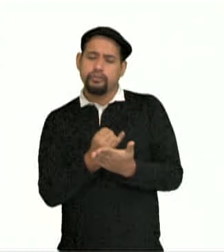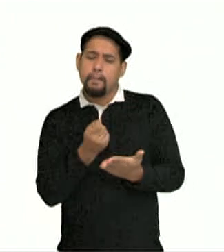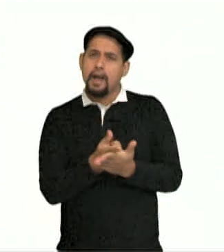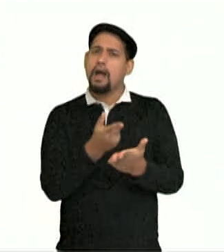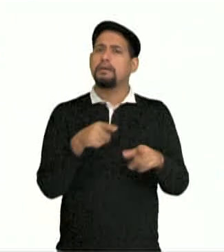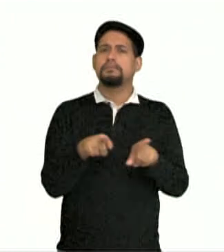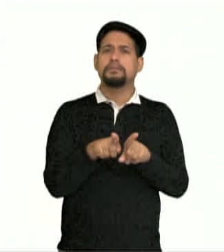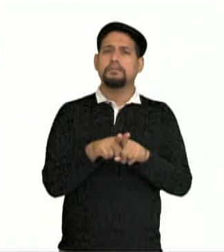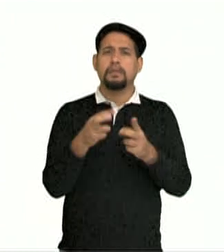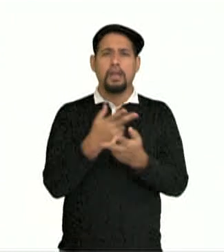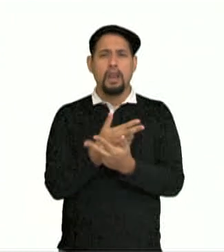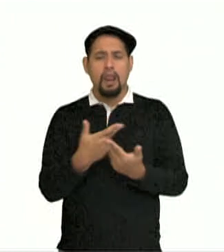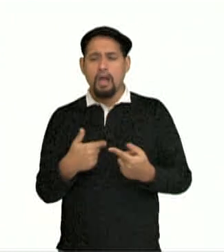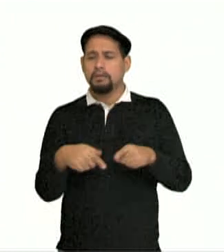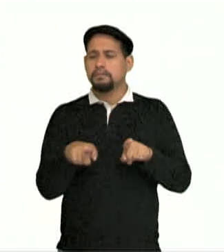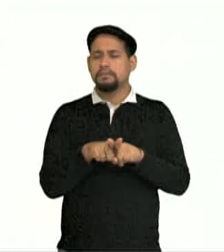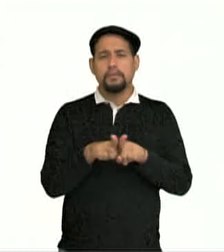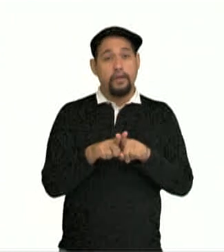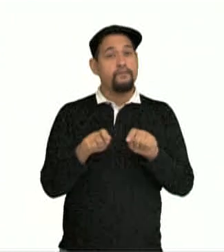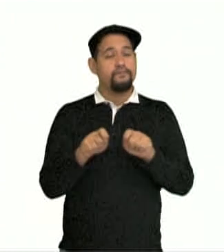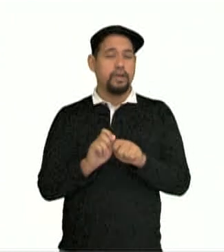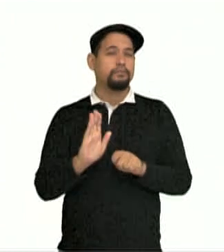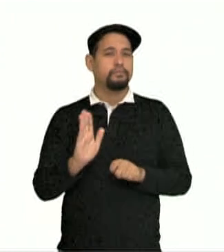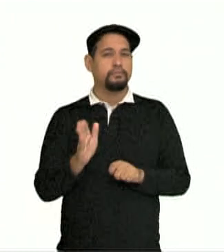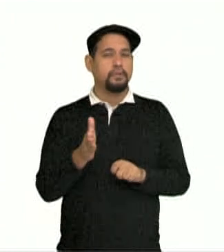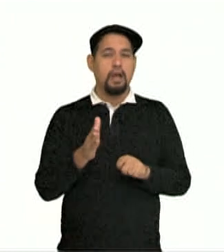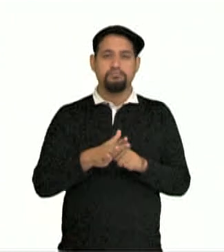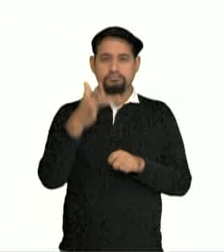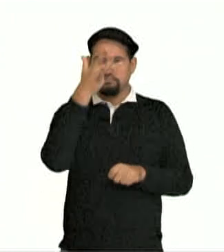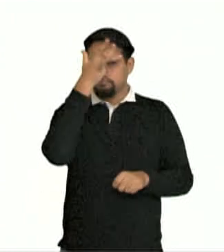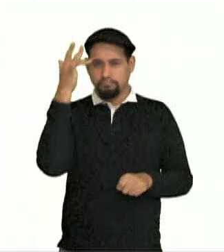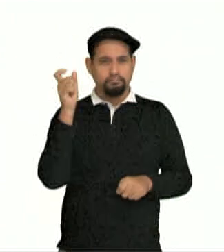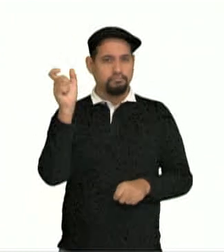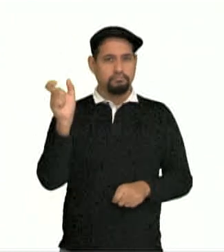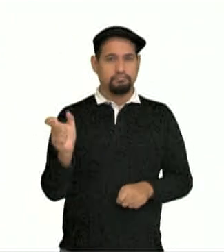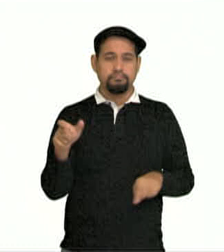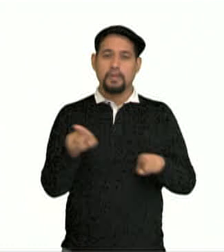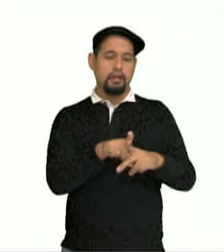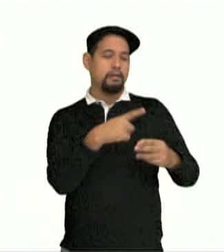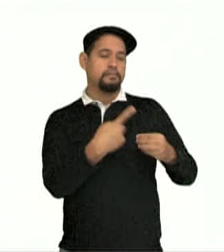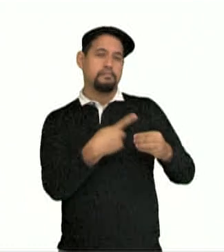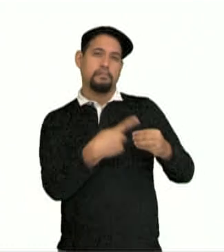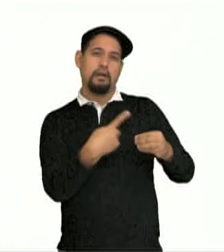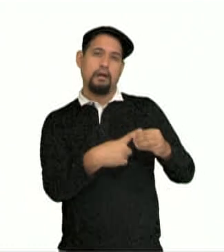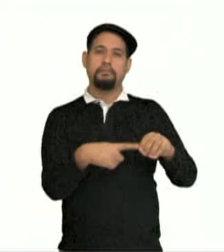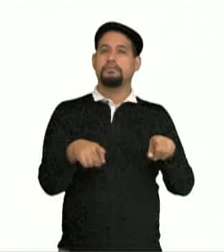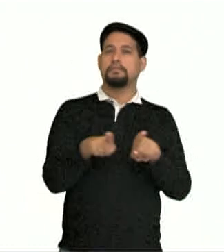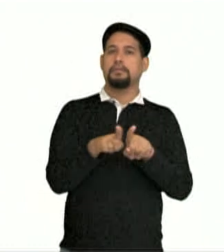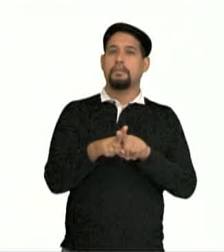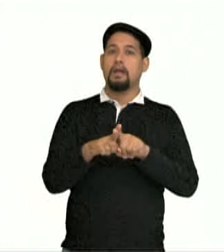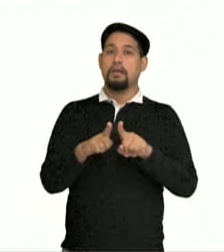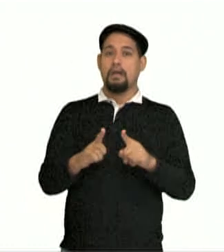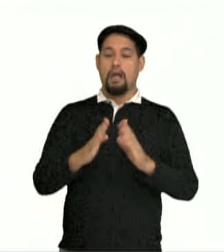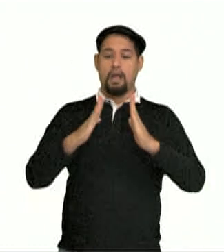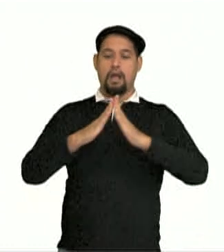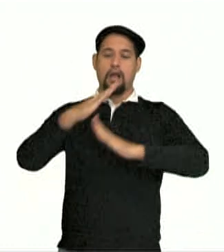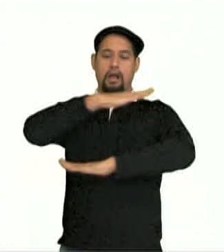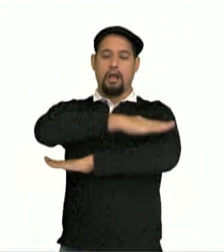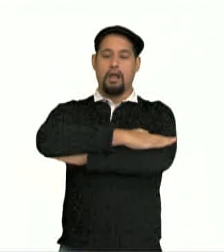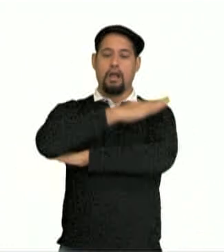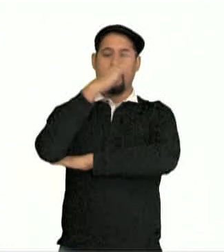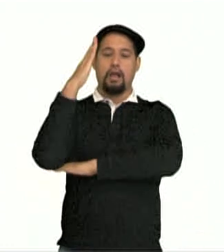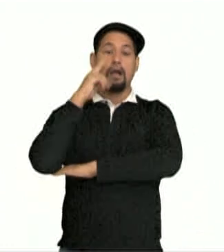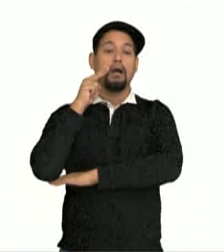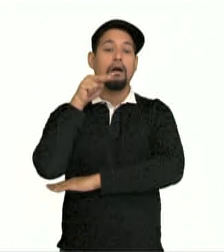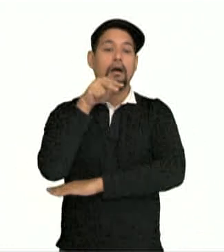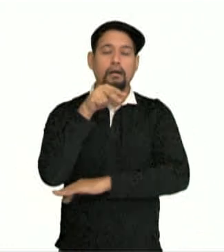papéis sociais conflitantes exercidos pela mesma pessoa, cidade, casa com janela para a rua. Cobrança,